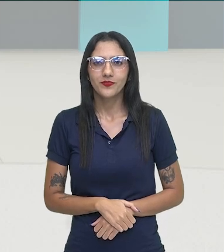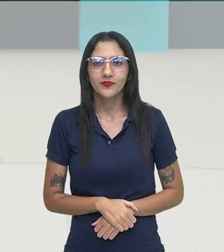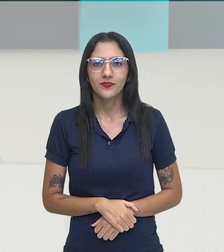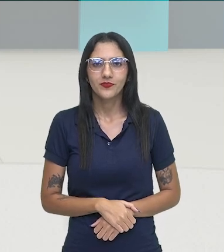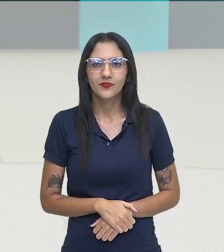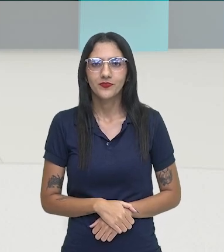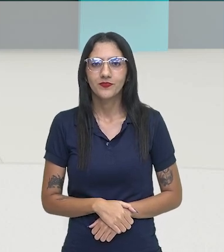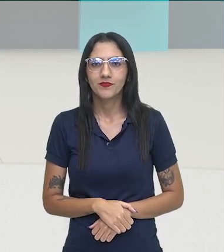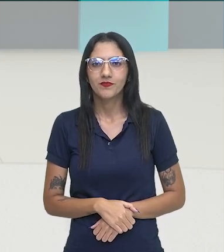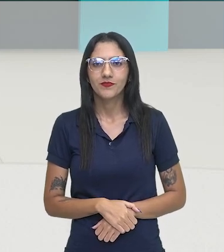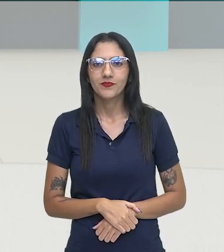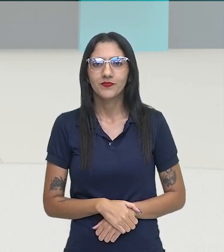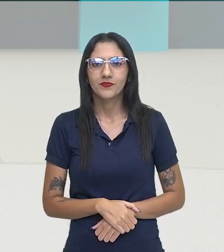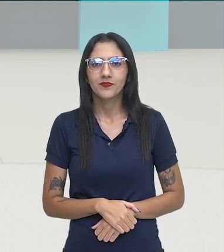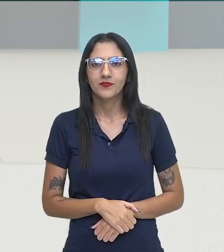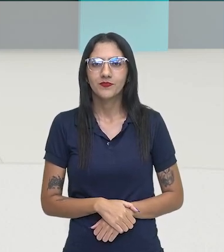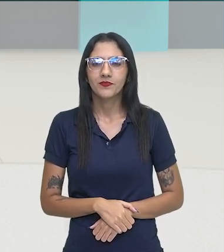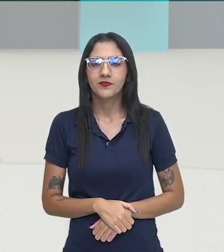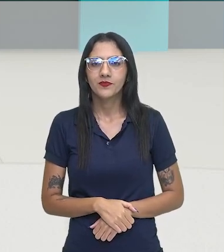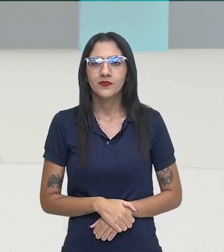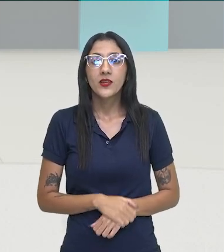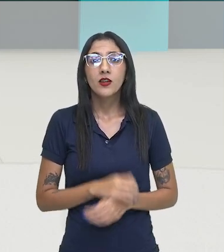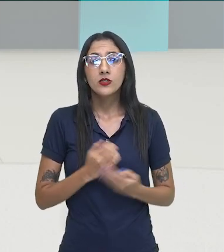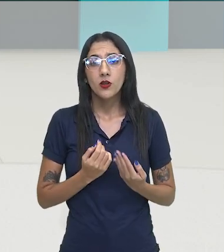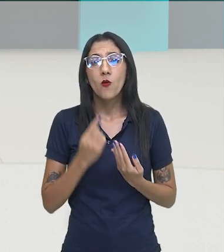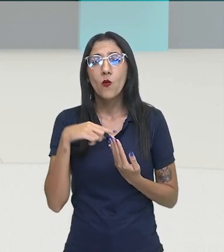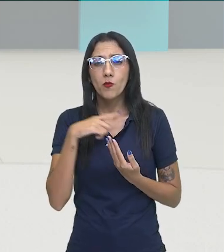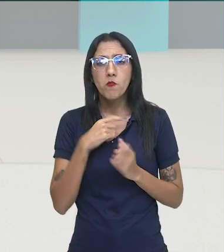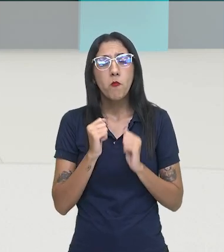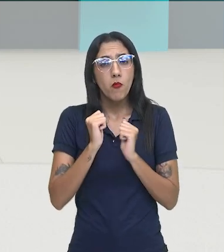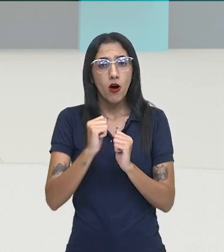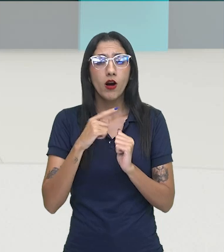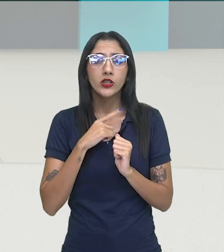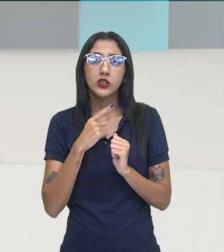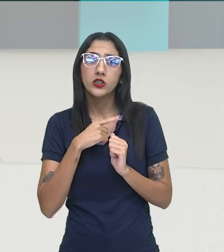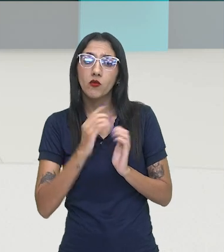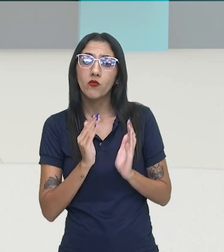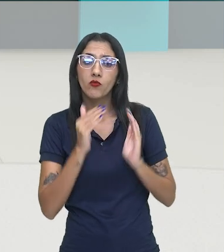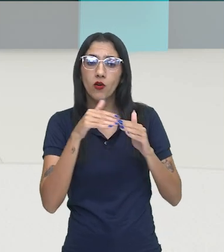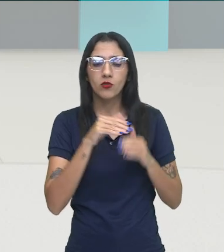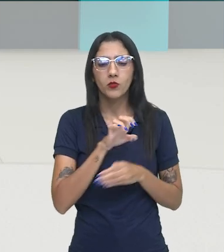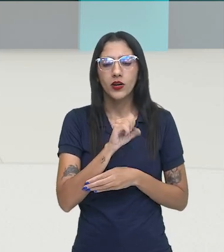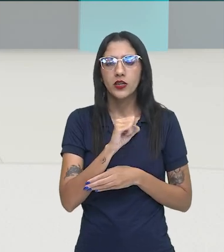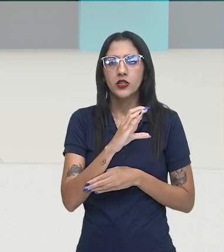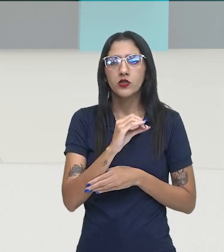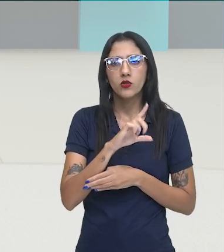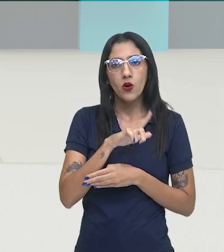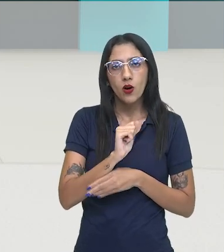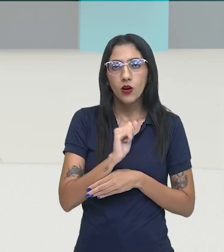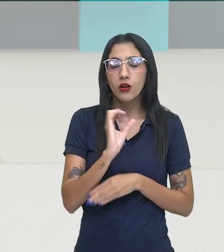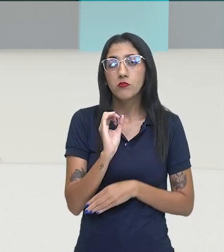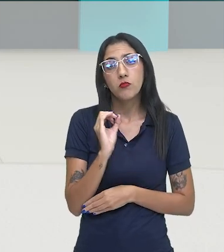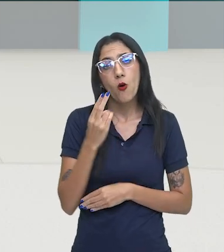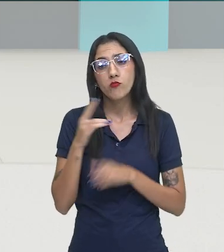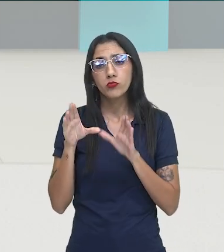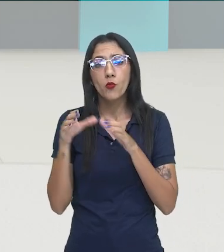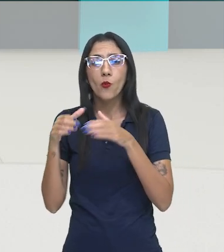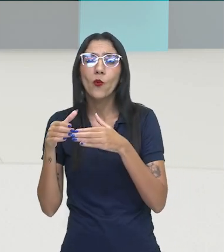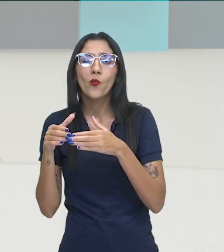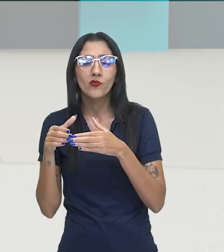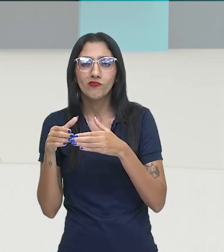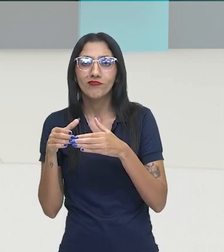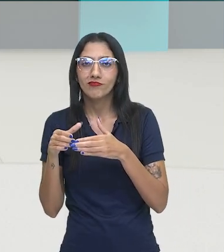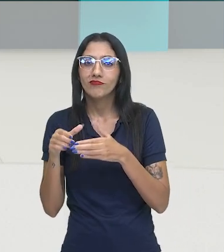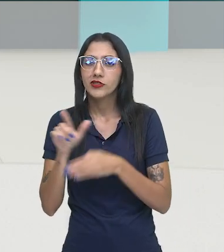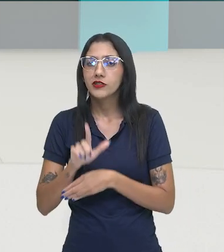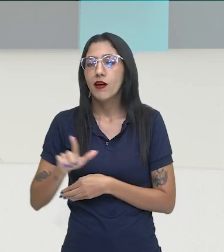de época pode ser associada a uma escola literária ou a um movimento literário, que nós